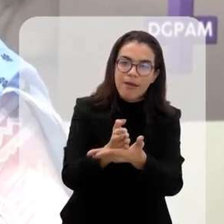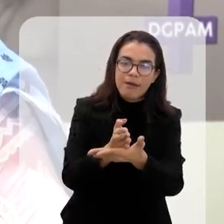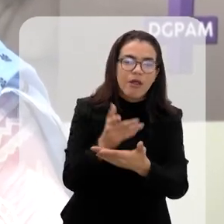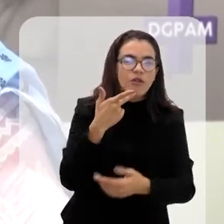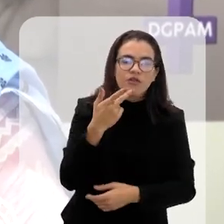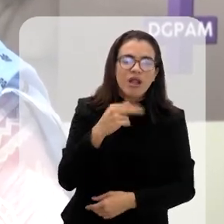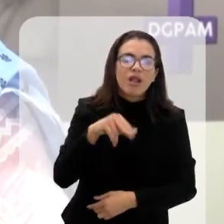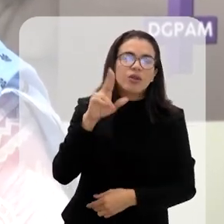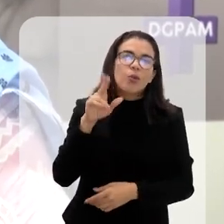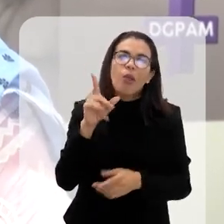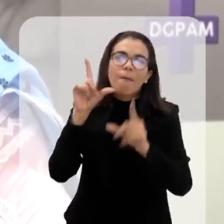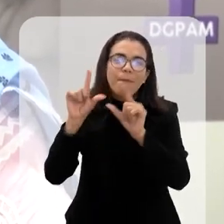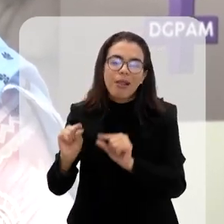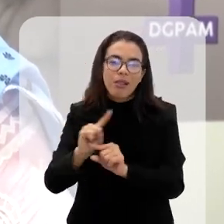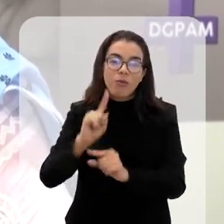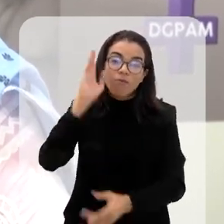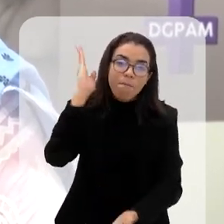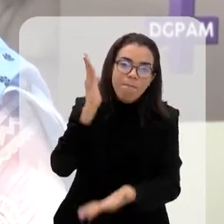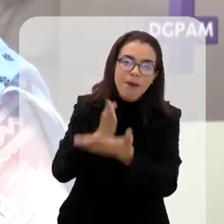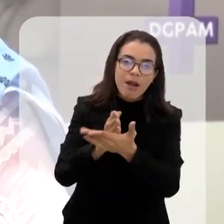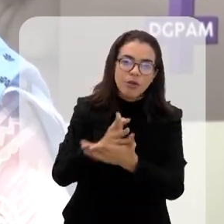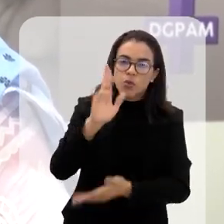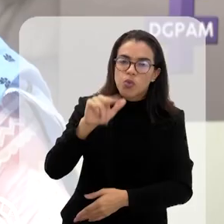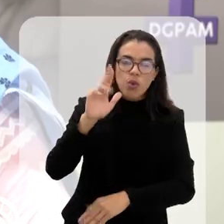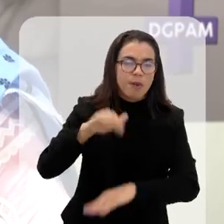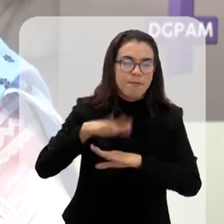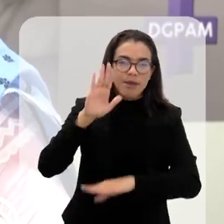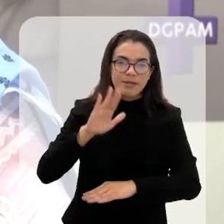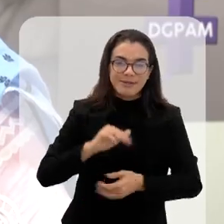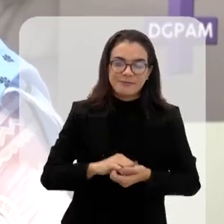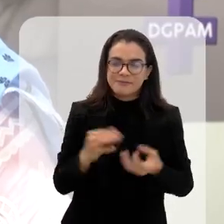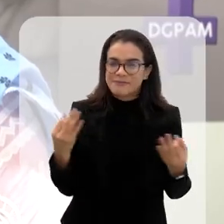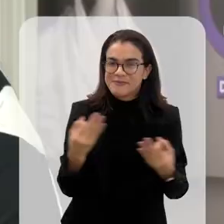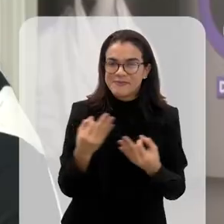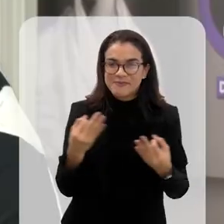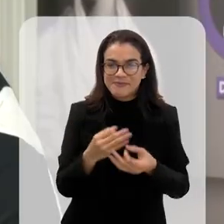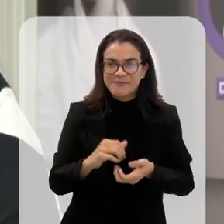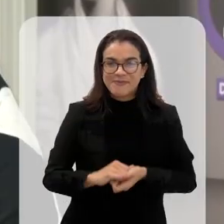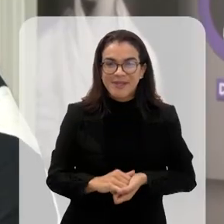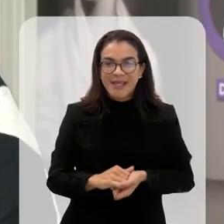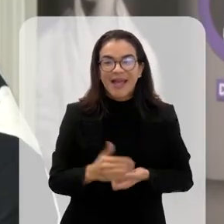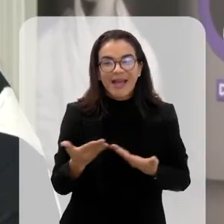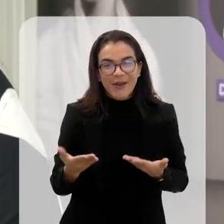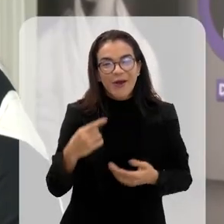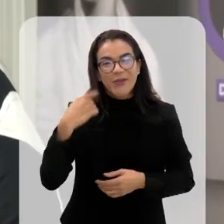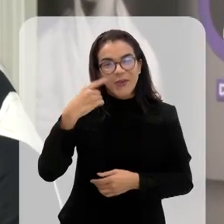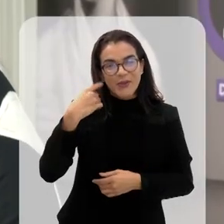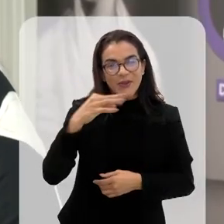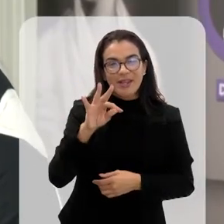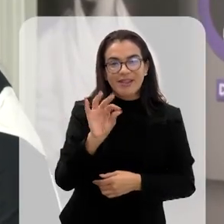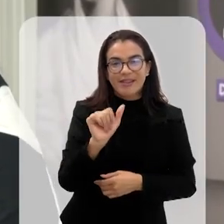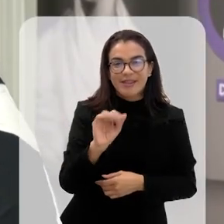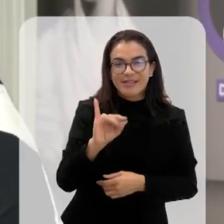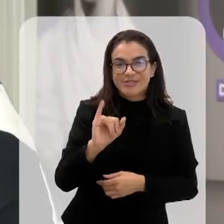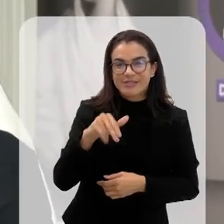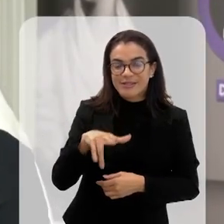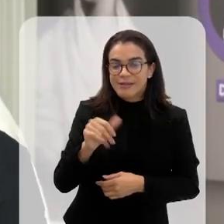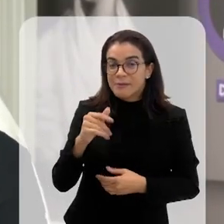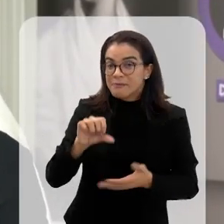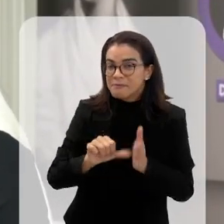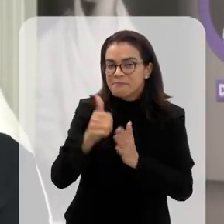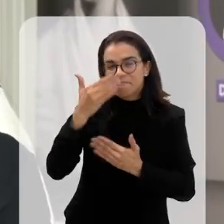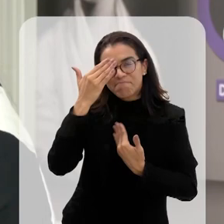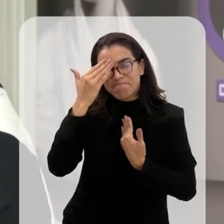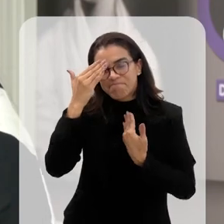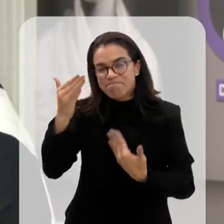não vou dizer nem cada vez menos, não. Mas que não aconteçam nunca mais. Tá? Perfeito. Bem, doutora Tatiana Queiroz, em